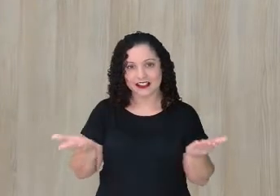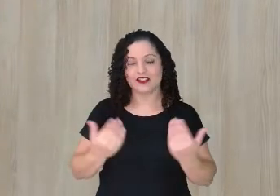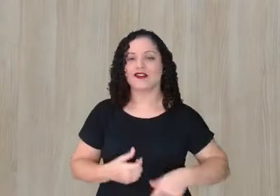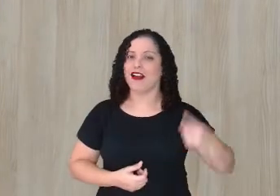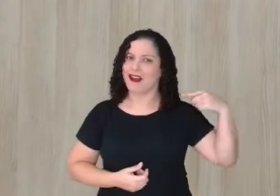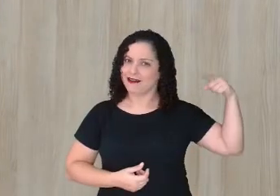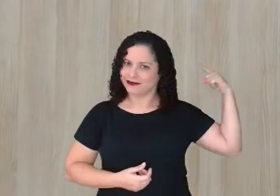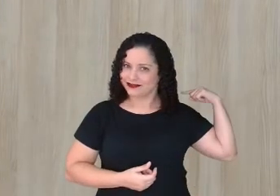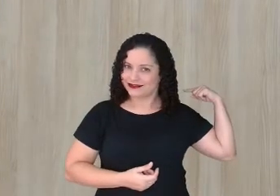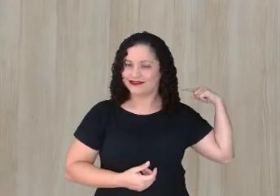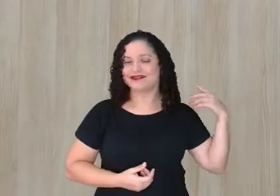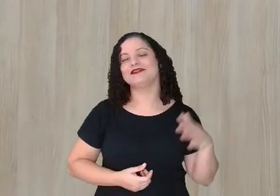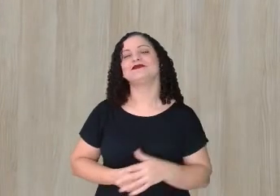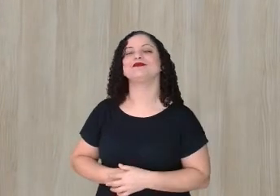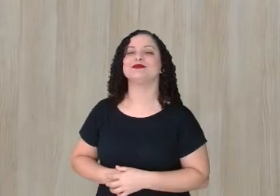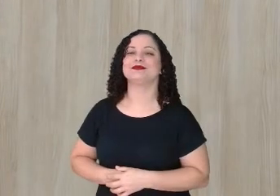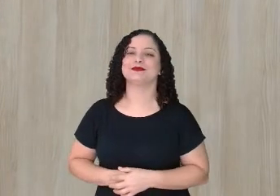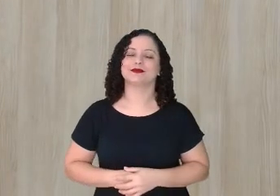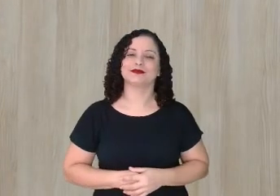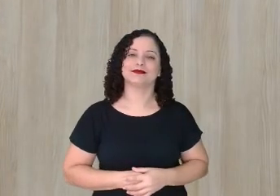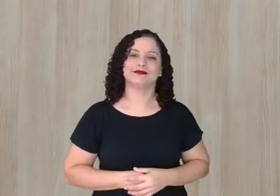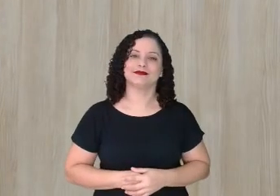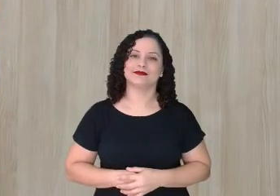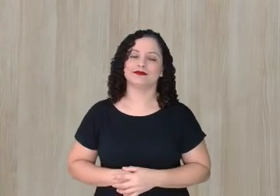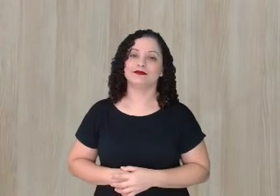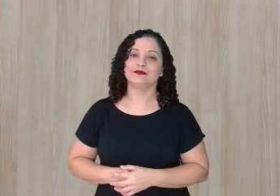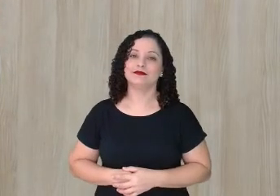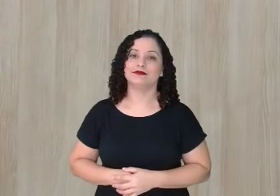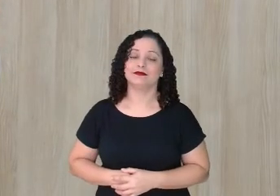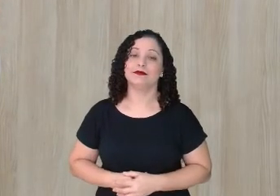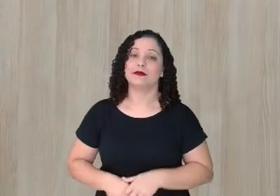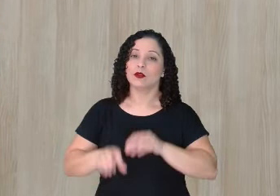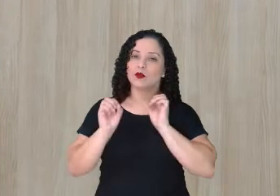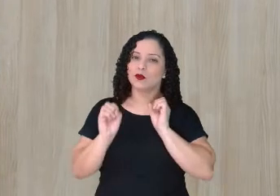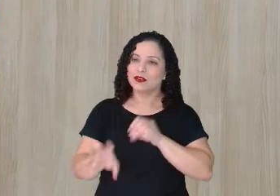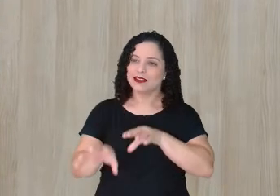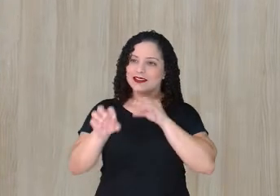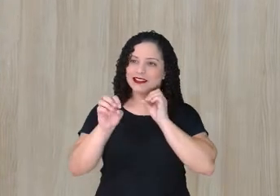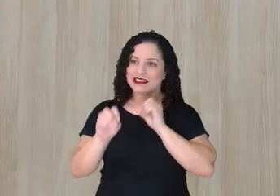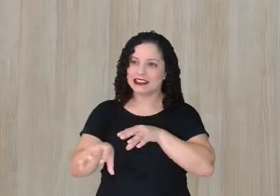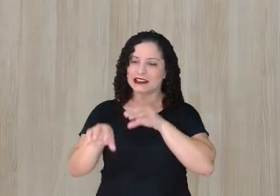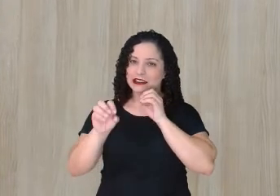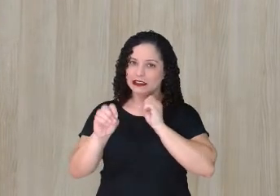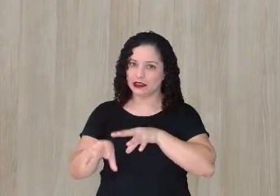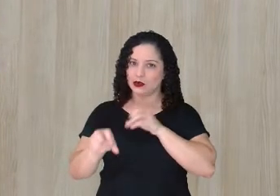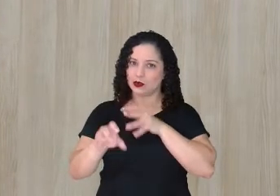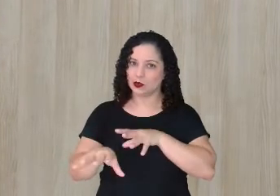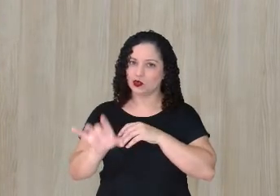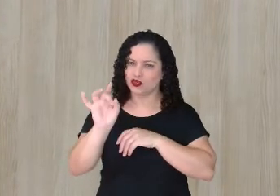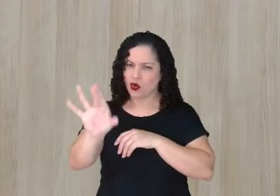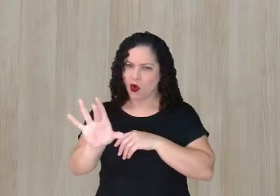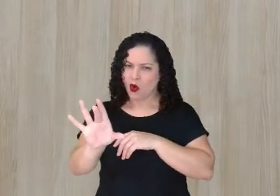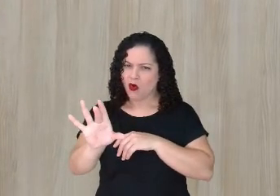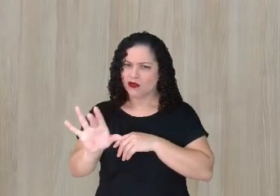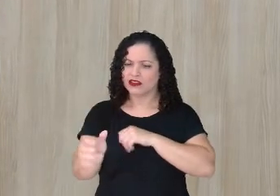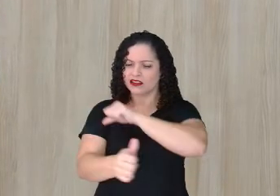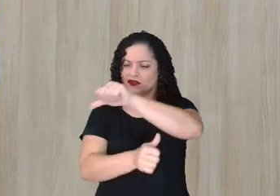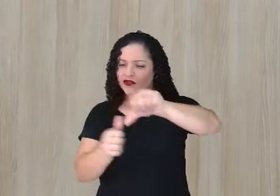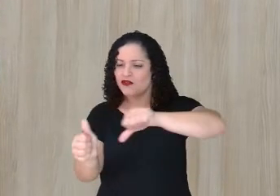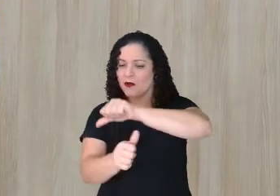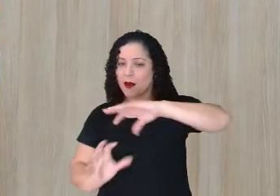o que eu falei lá no início da aula, não é? A educação não transforma o mundo.